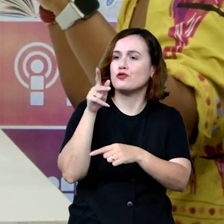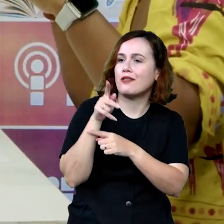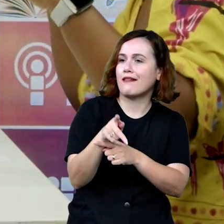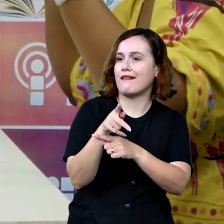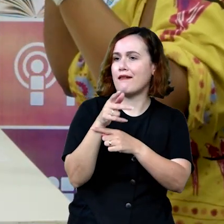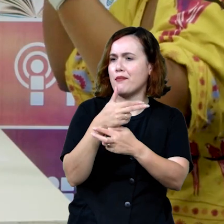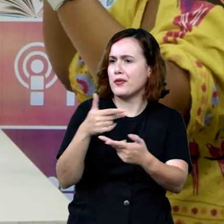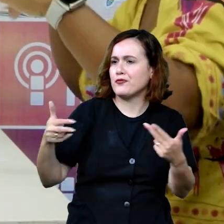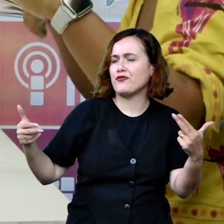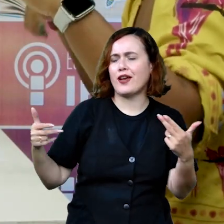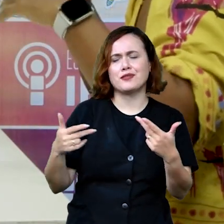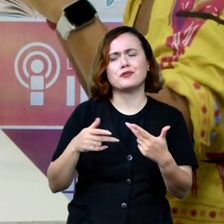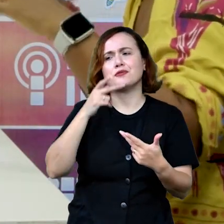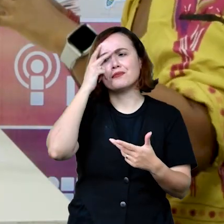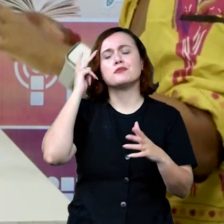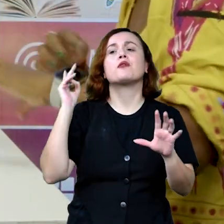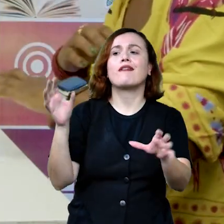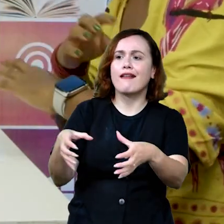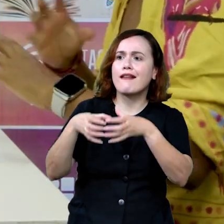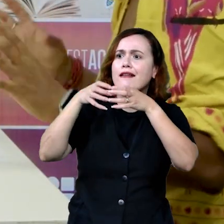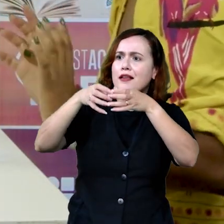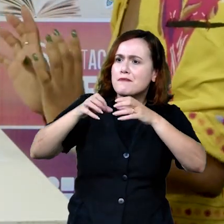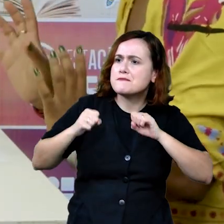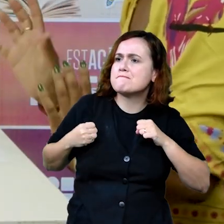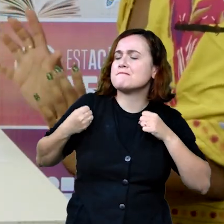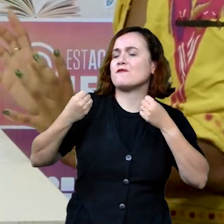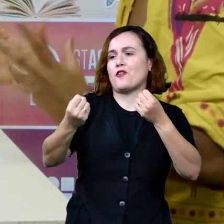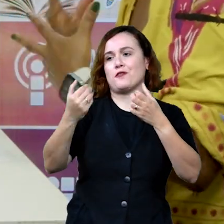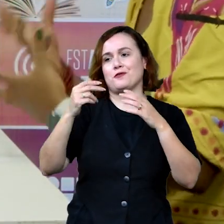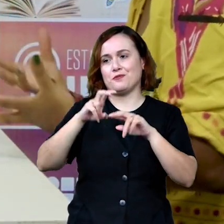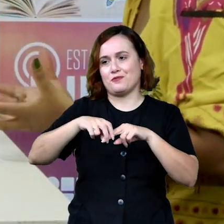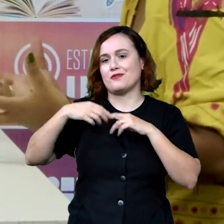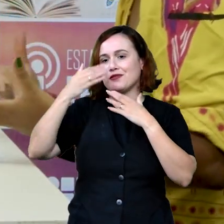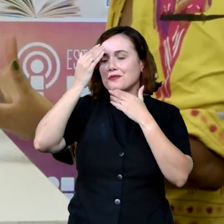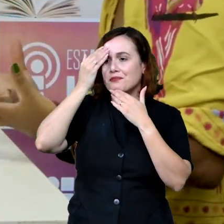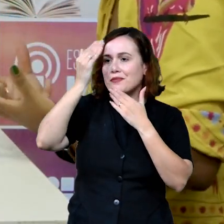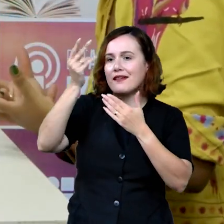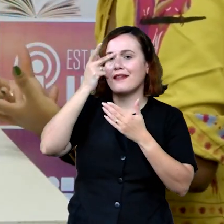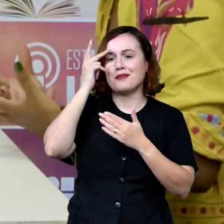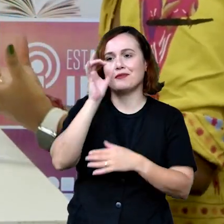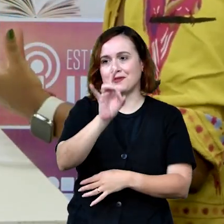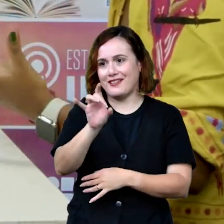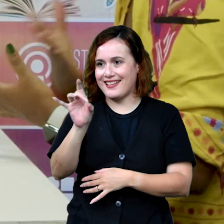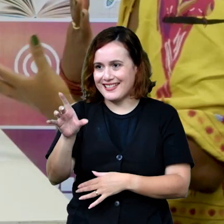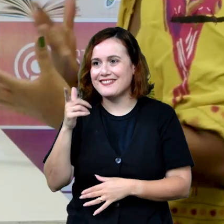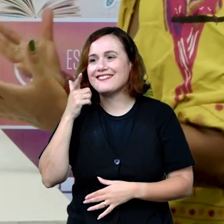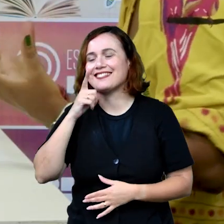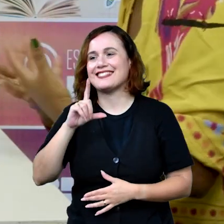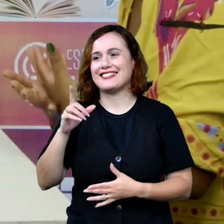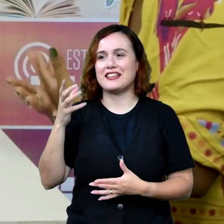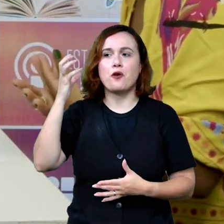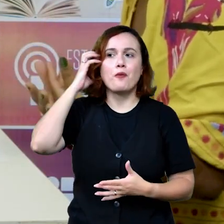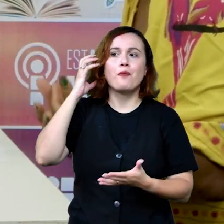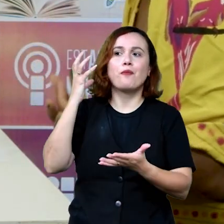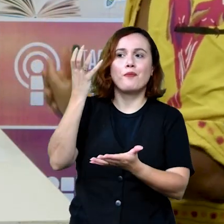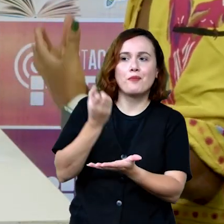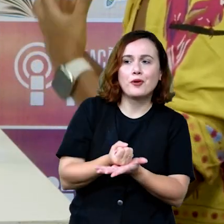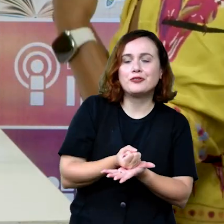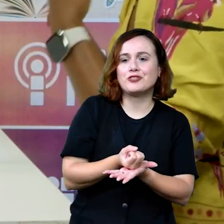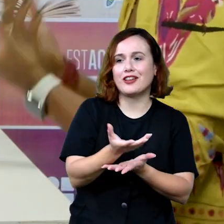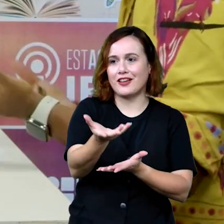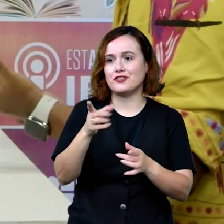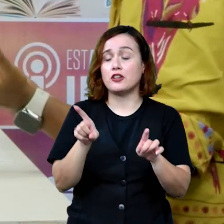não, das imagens, enfim. Sim. Tem uma grande equipe aqui por trás, então eu quero agradecer todas as pessoas responsáveis por fazer esse podcast